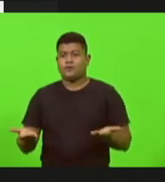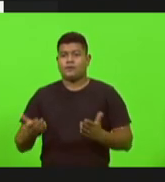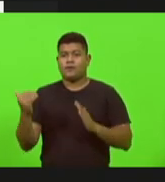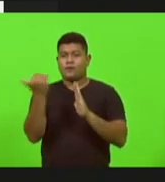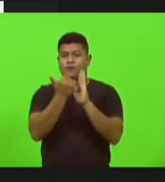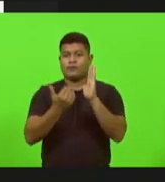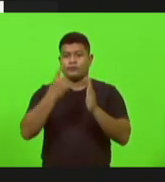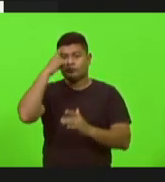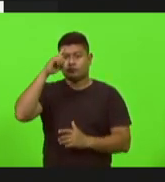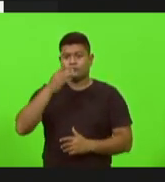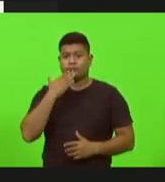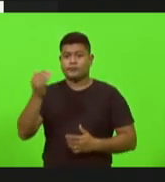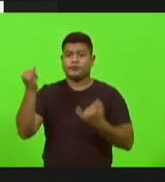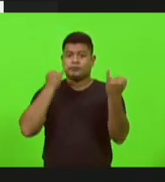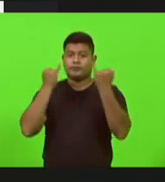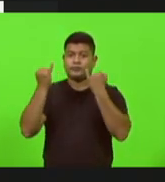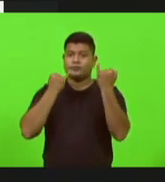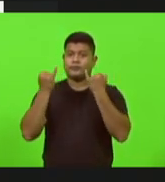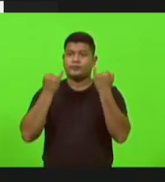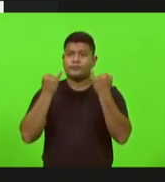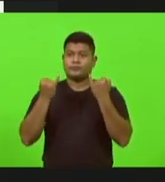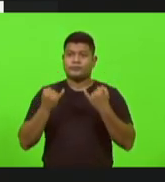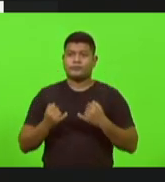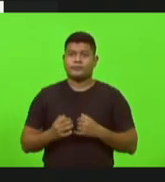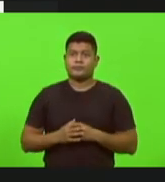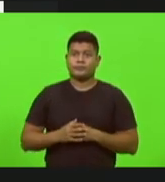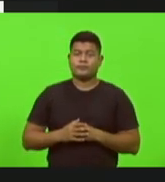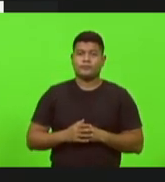Pedidos de informação. Presidente?